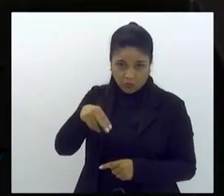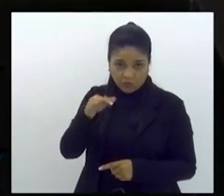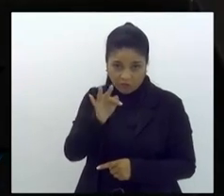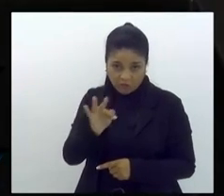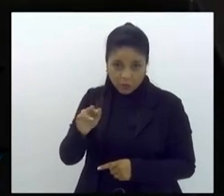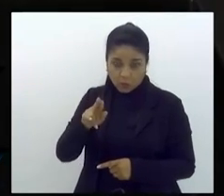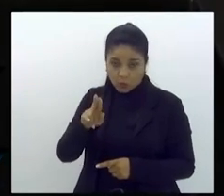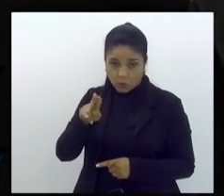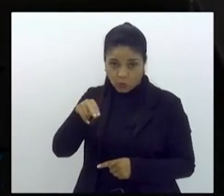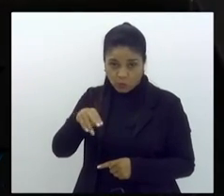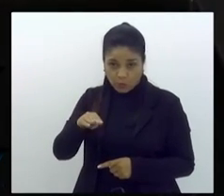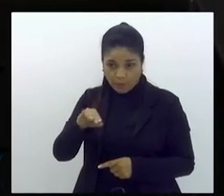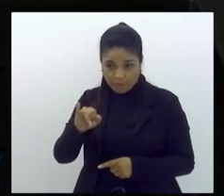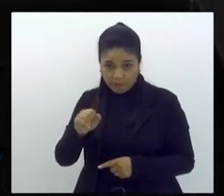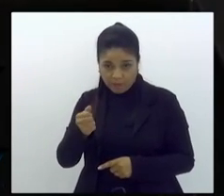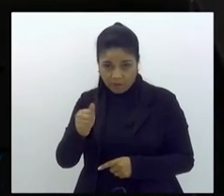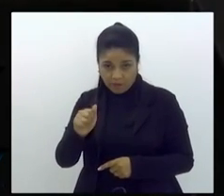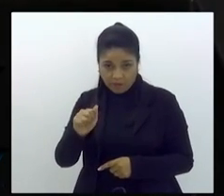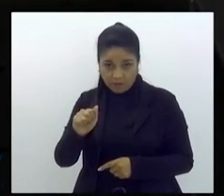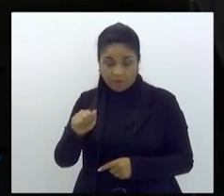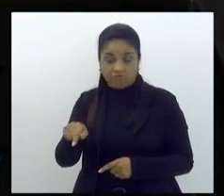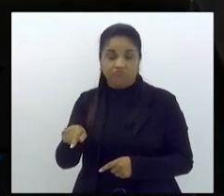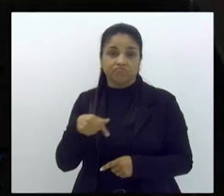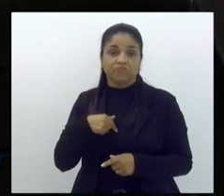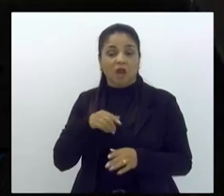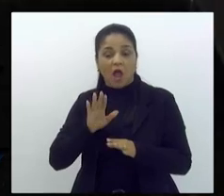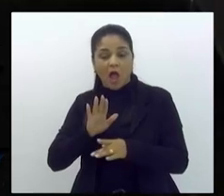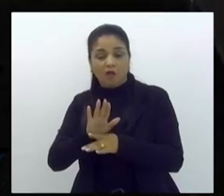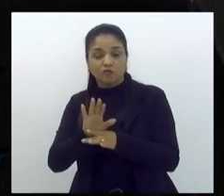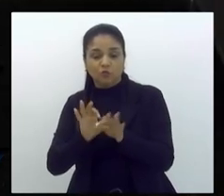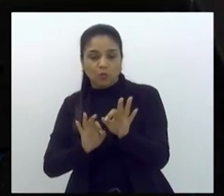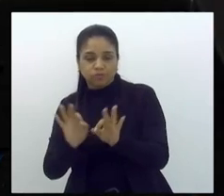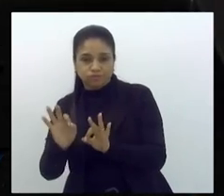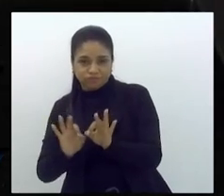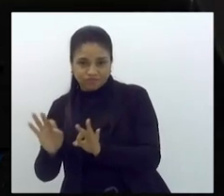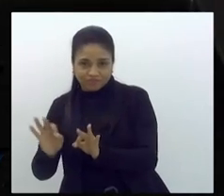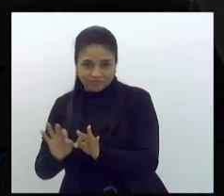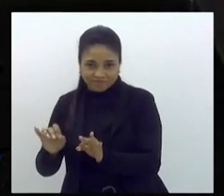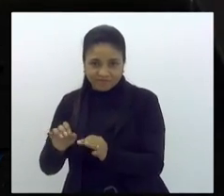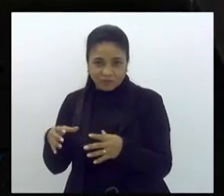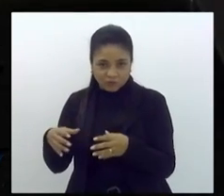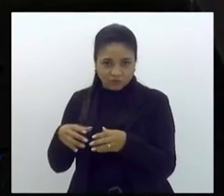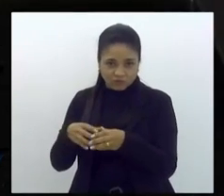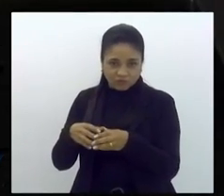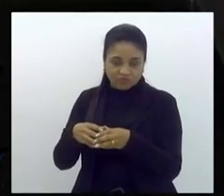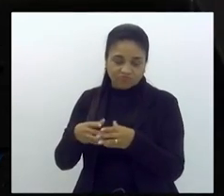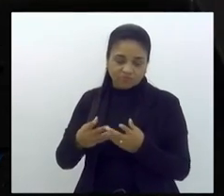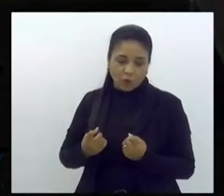uma ajudou organizar essa mobilização essa mobilização de democrática